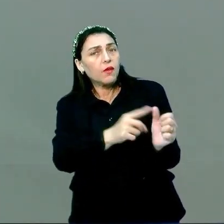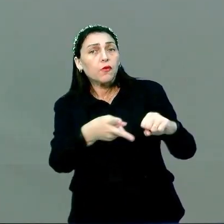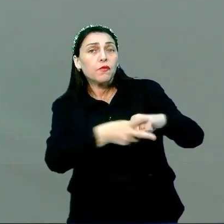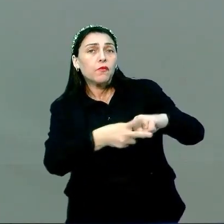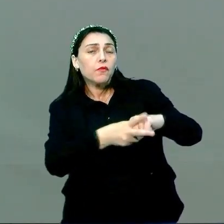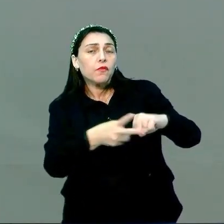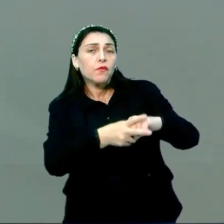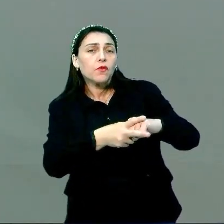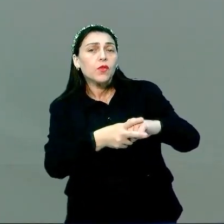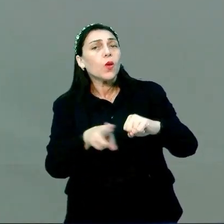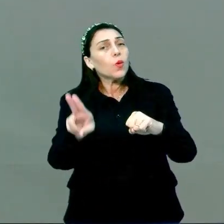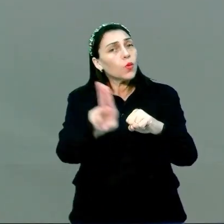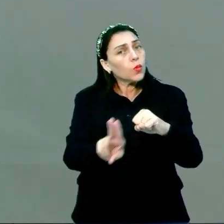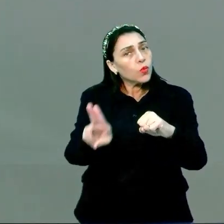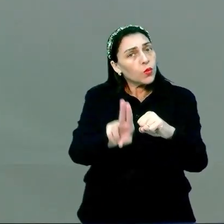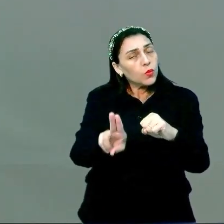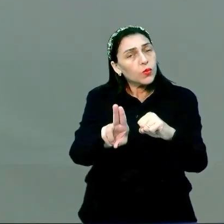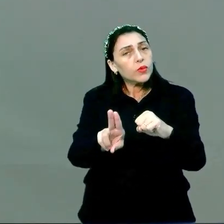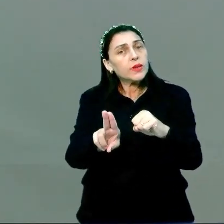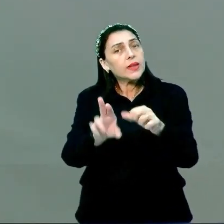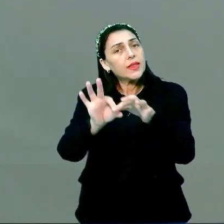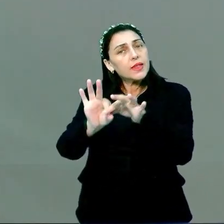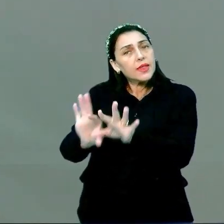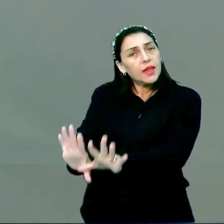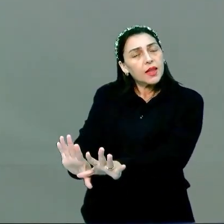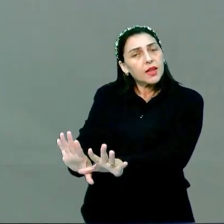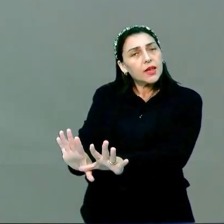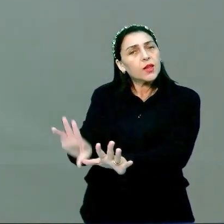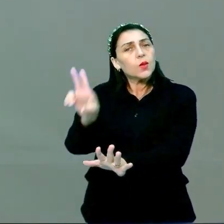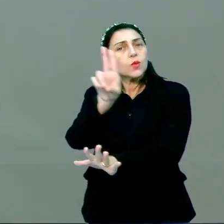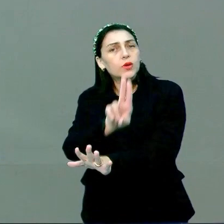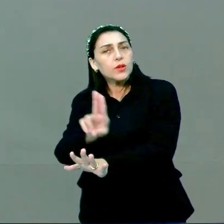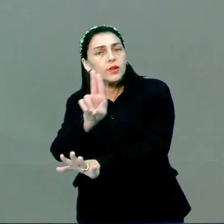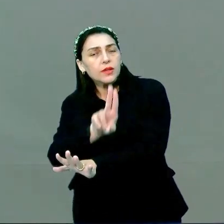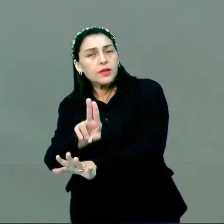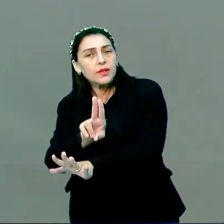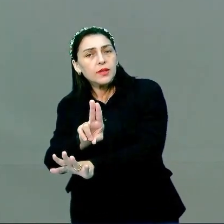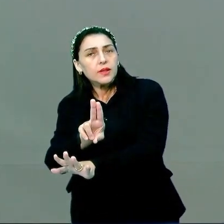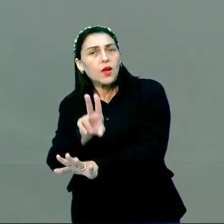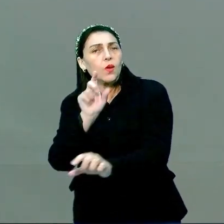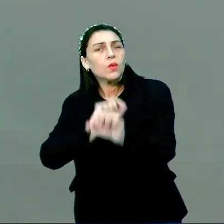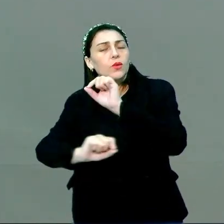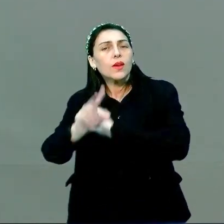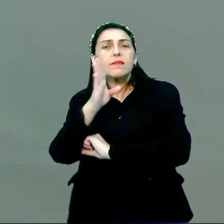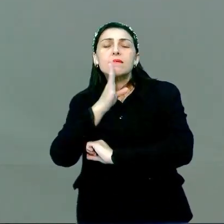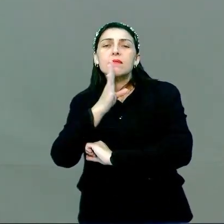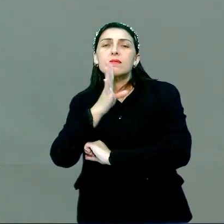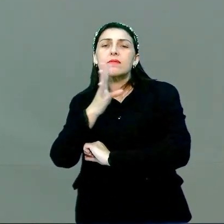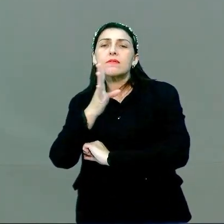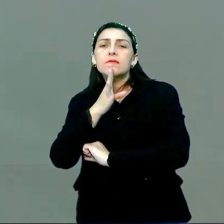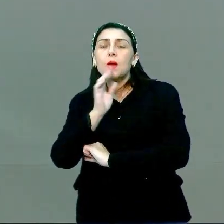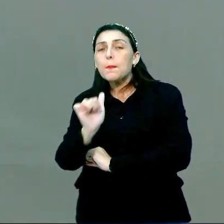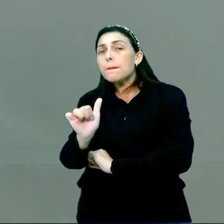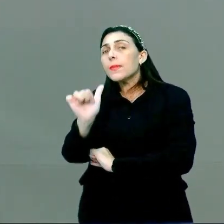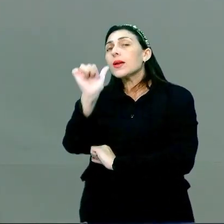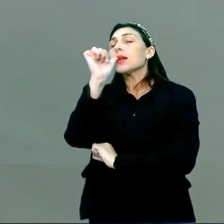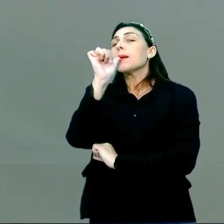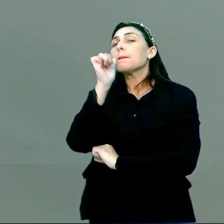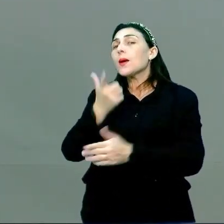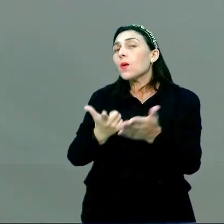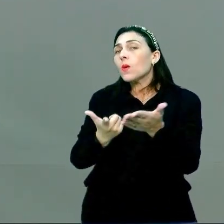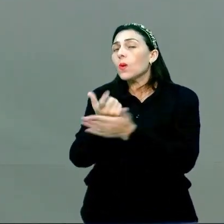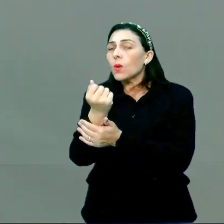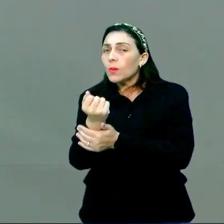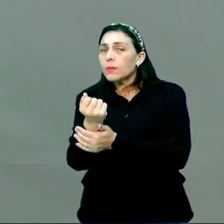diz assim, use, deixe, utilize. É o que nós conhecemos, beba isso,